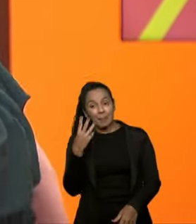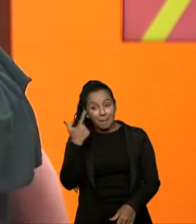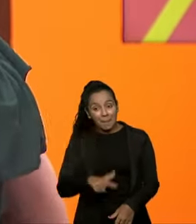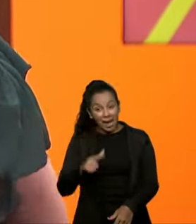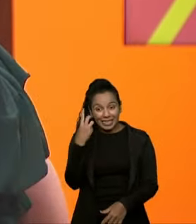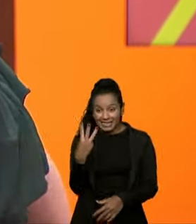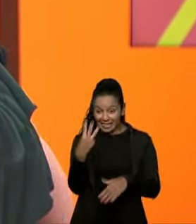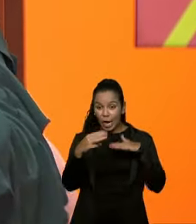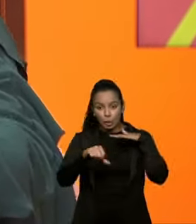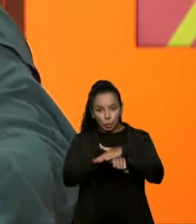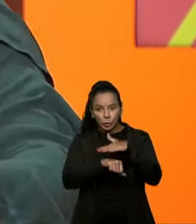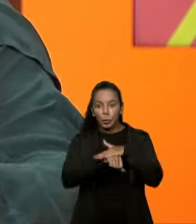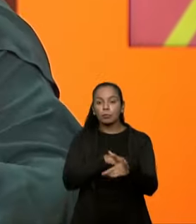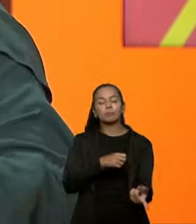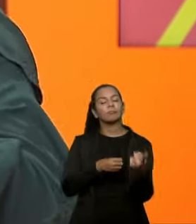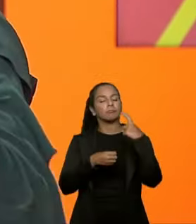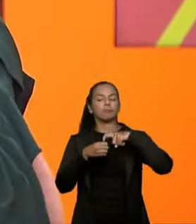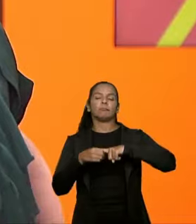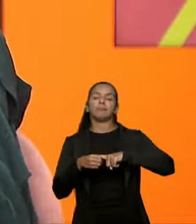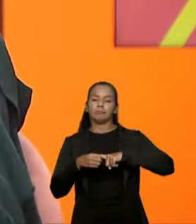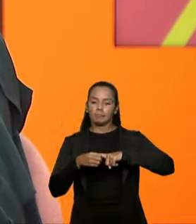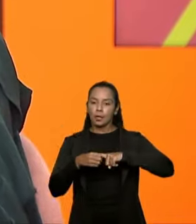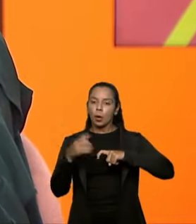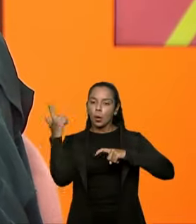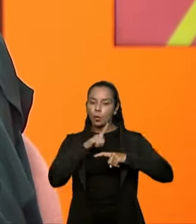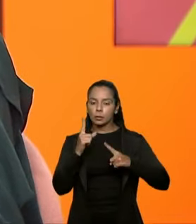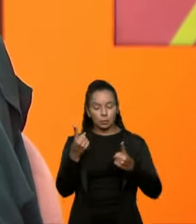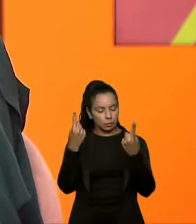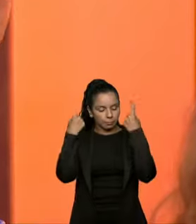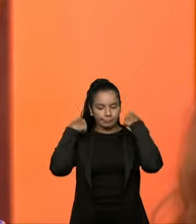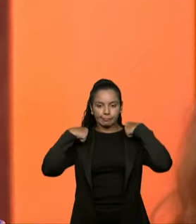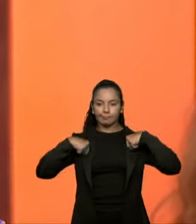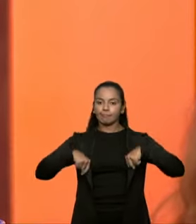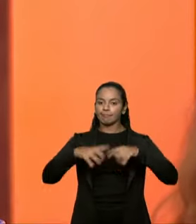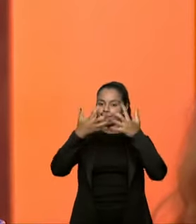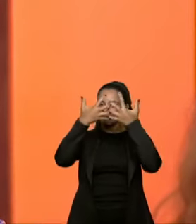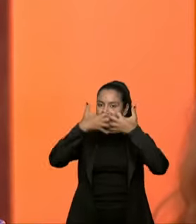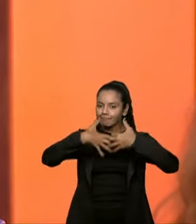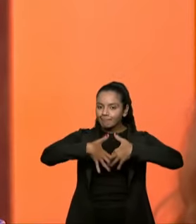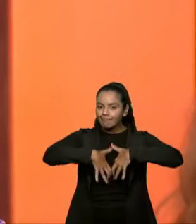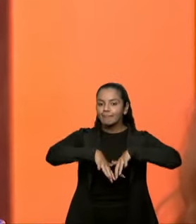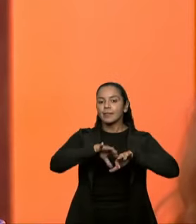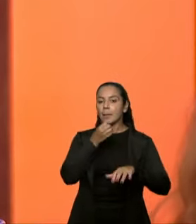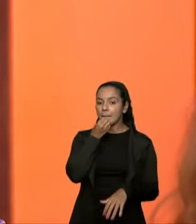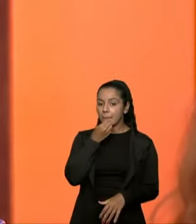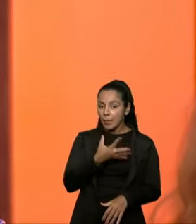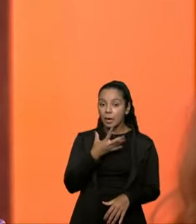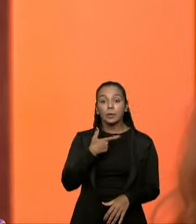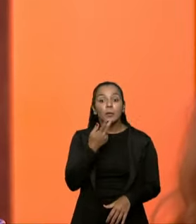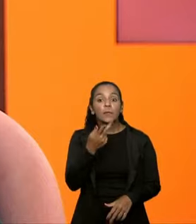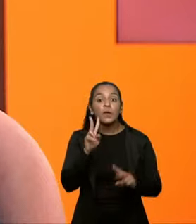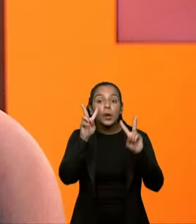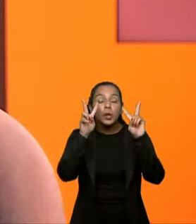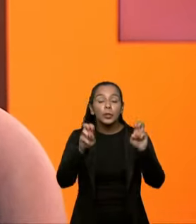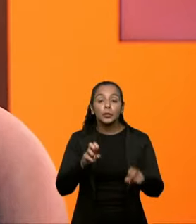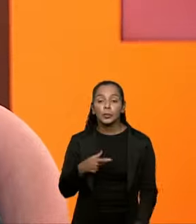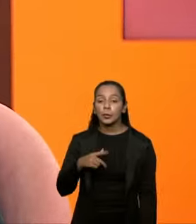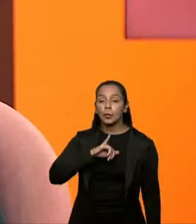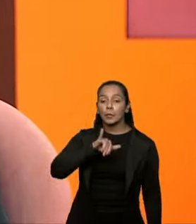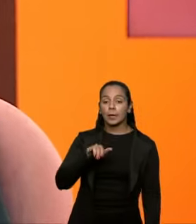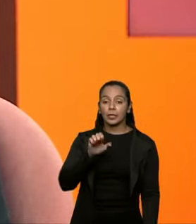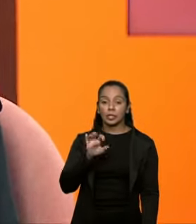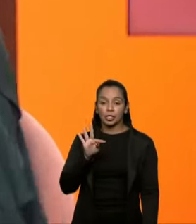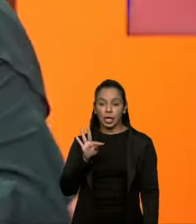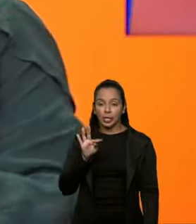eu voltar a ter um ritmo adequado. Mas o que eu estava falando era o chamado jet lag